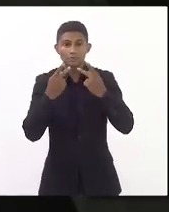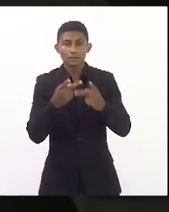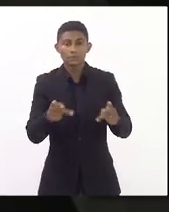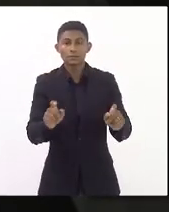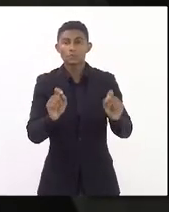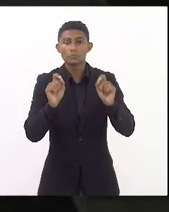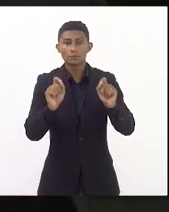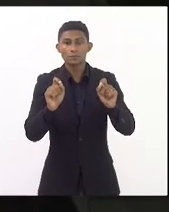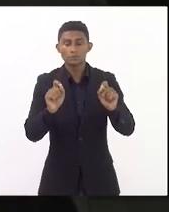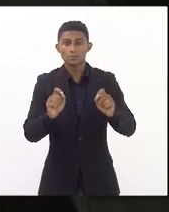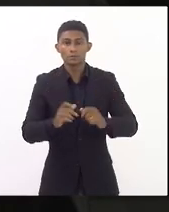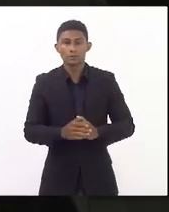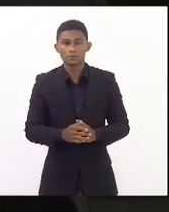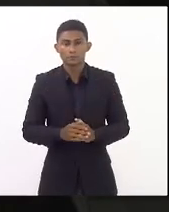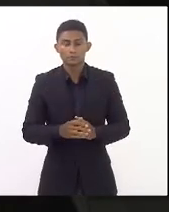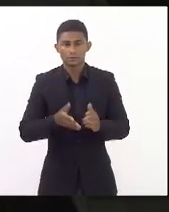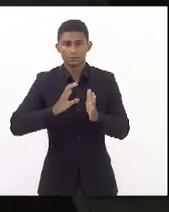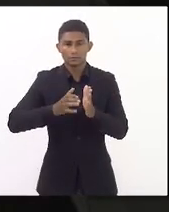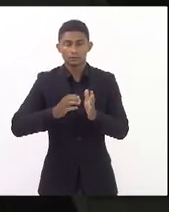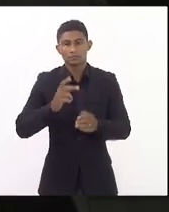o PSD,